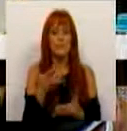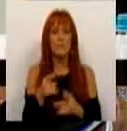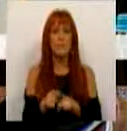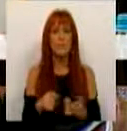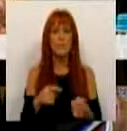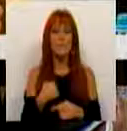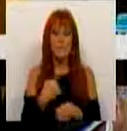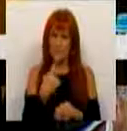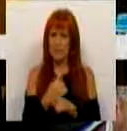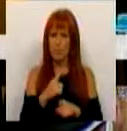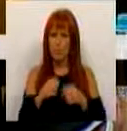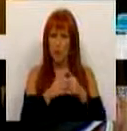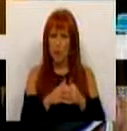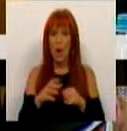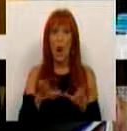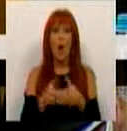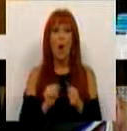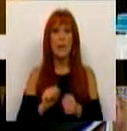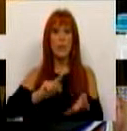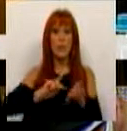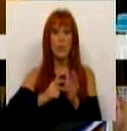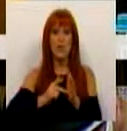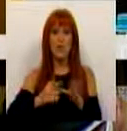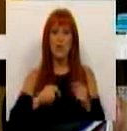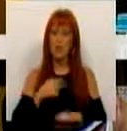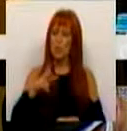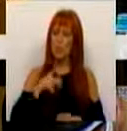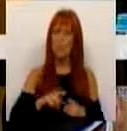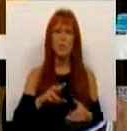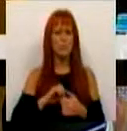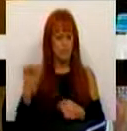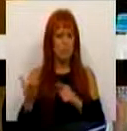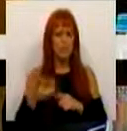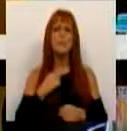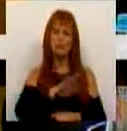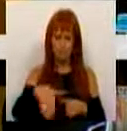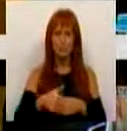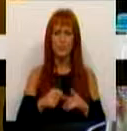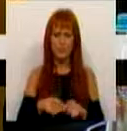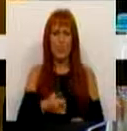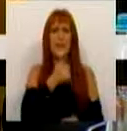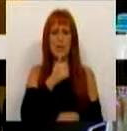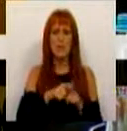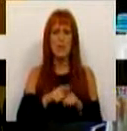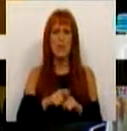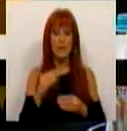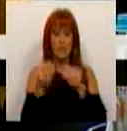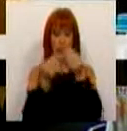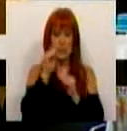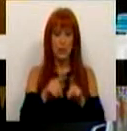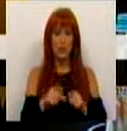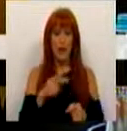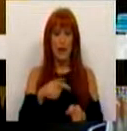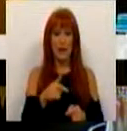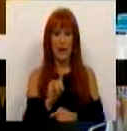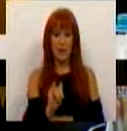e percebe-se porquê, a Ordem dos Engenheiros. Portugal conseguiu o direito de participar na decisão da construção do